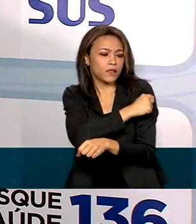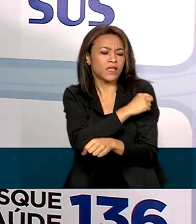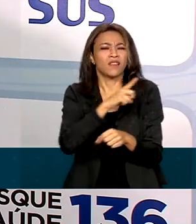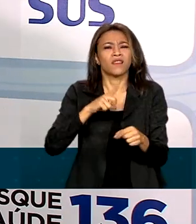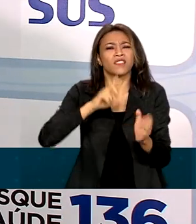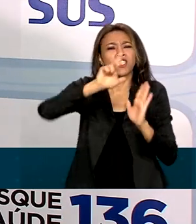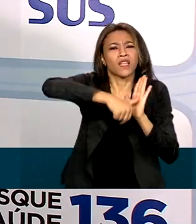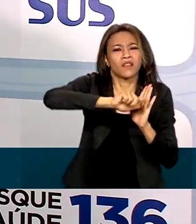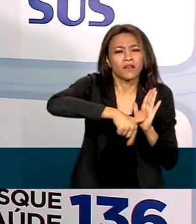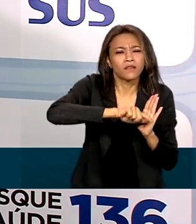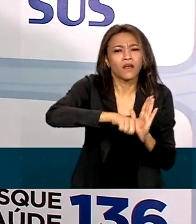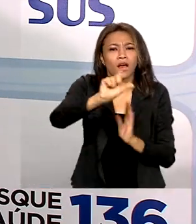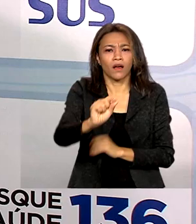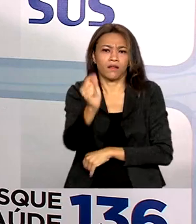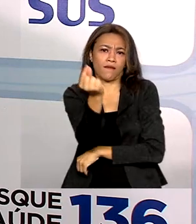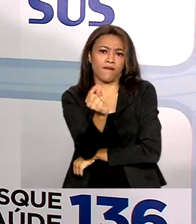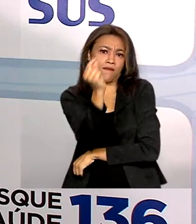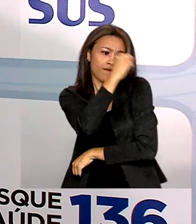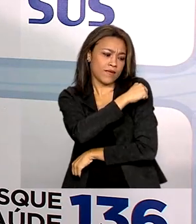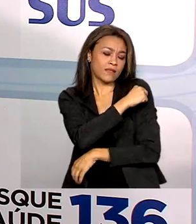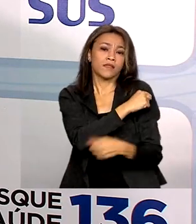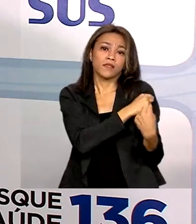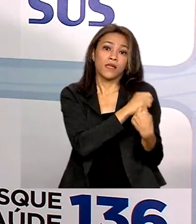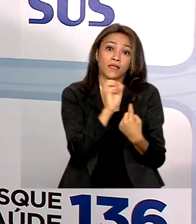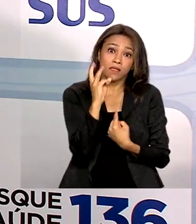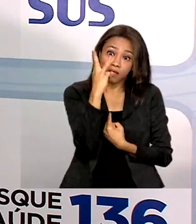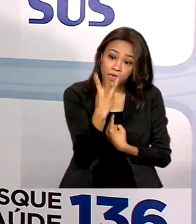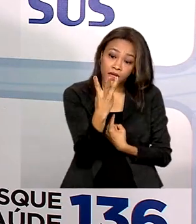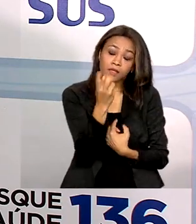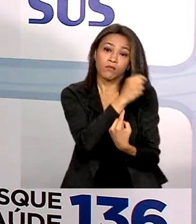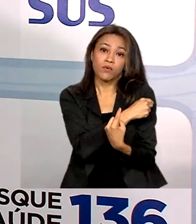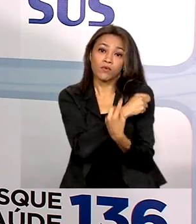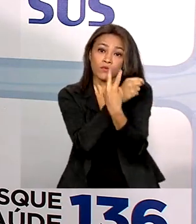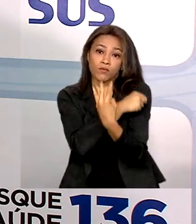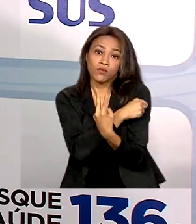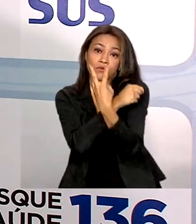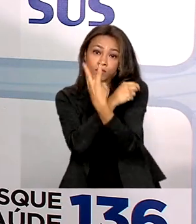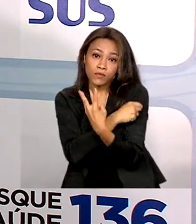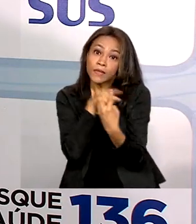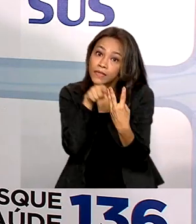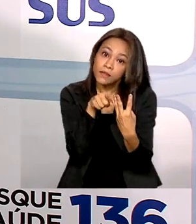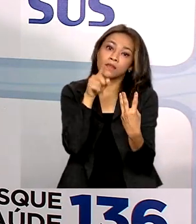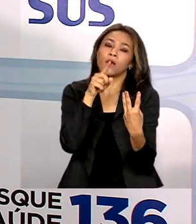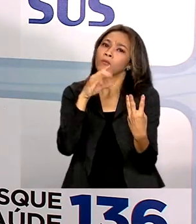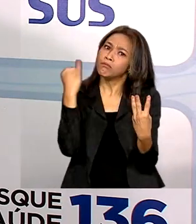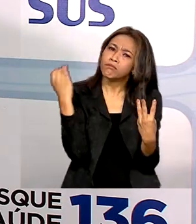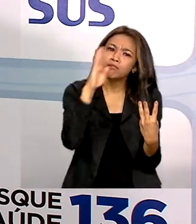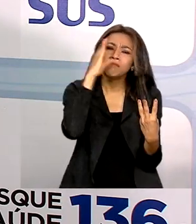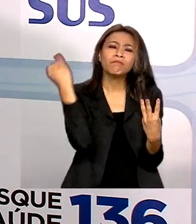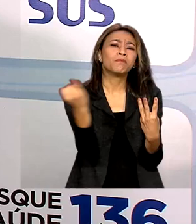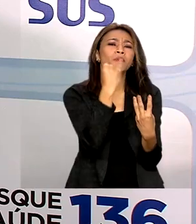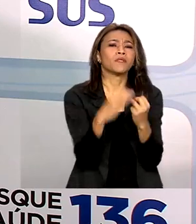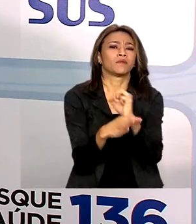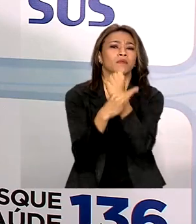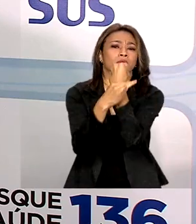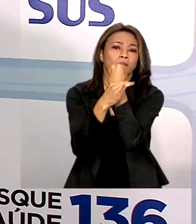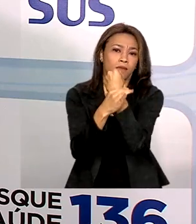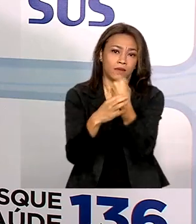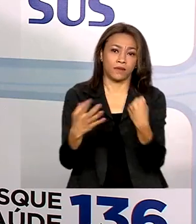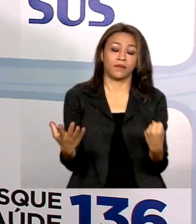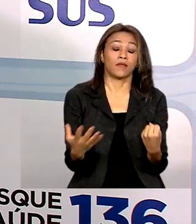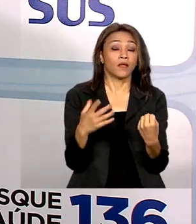atraso, como eu falei, essas 3 doses, né, que nós consideramos como o ideal para maior proteção, nós temos